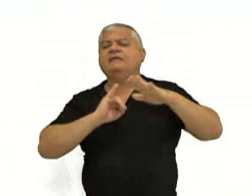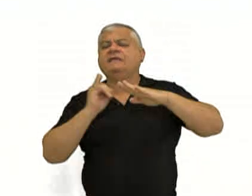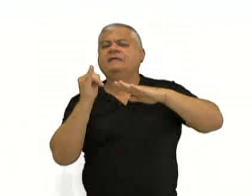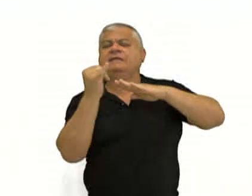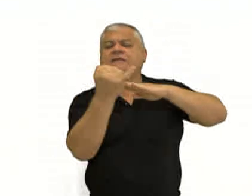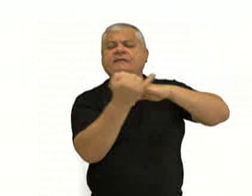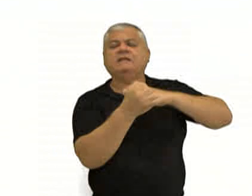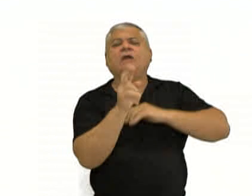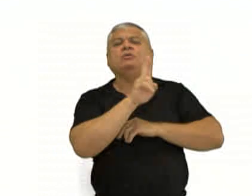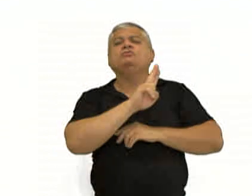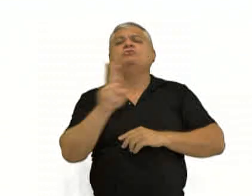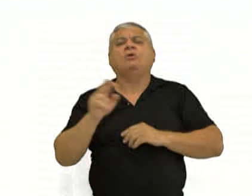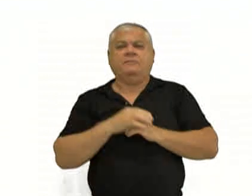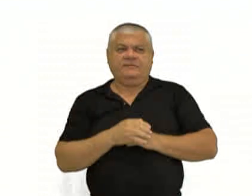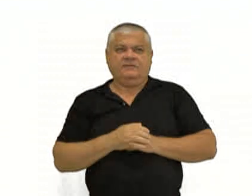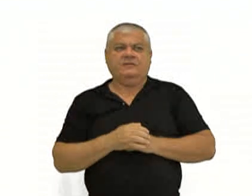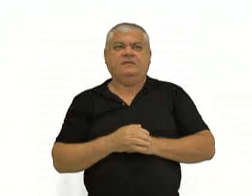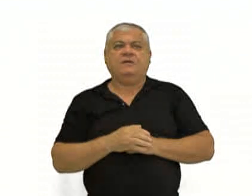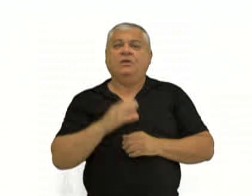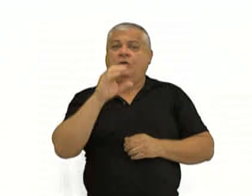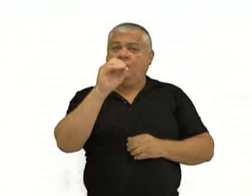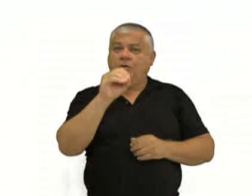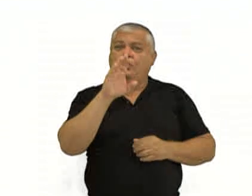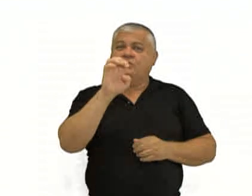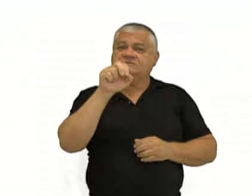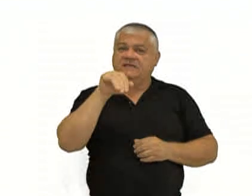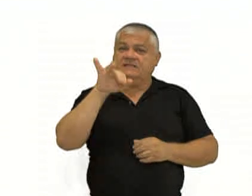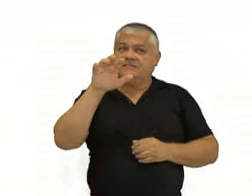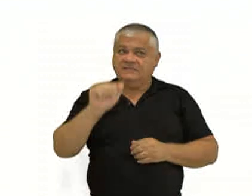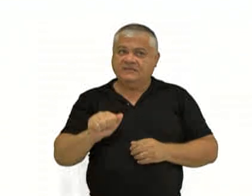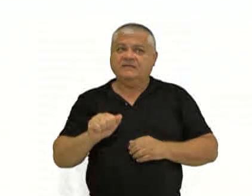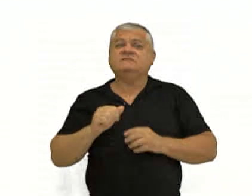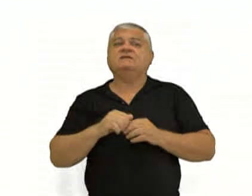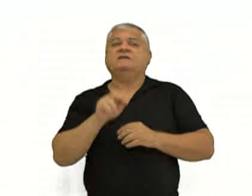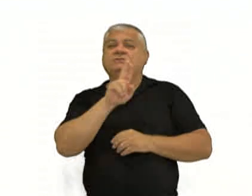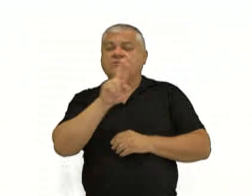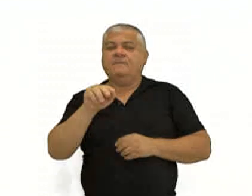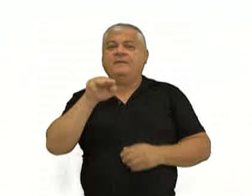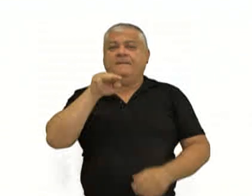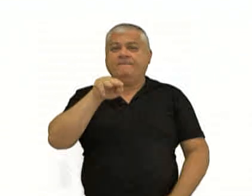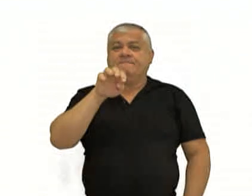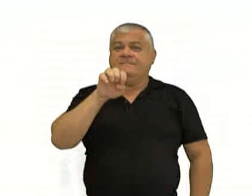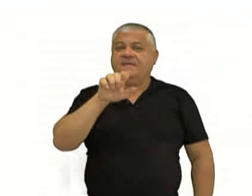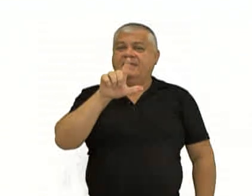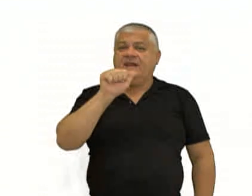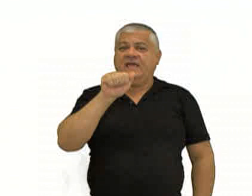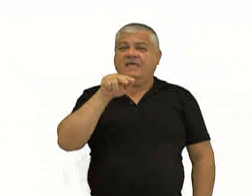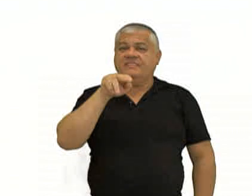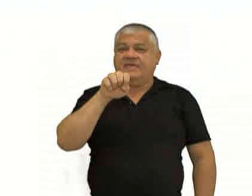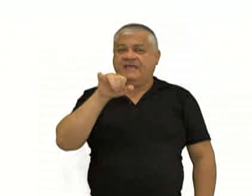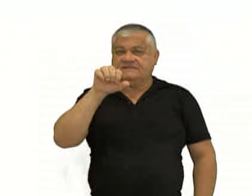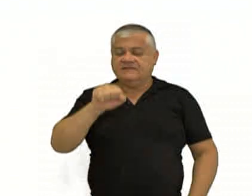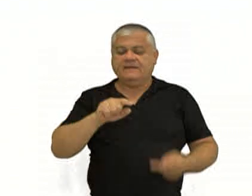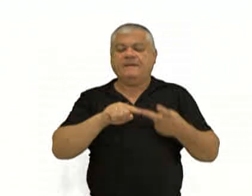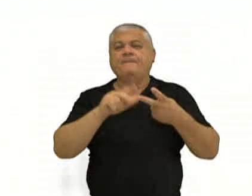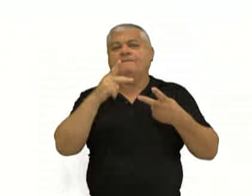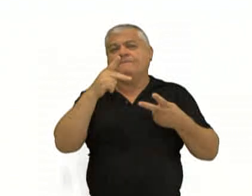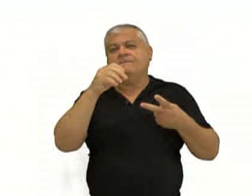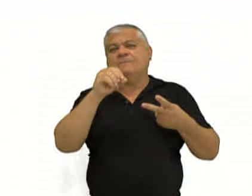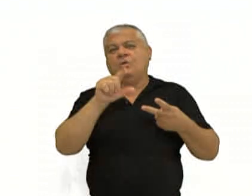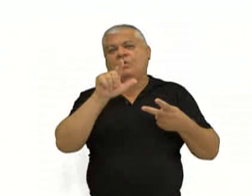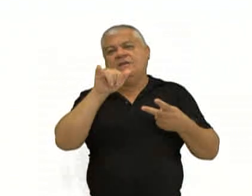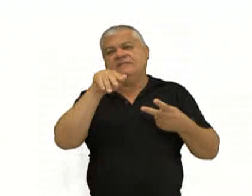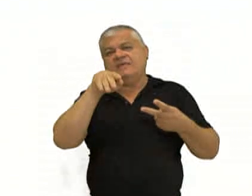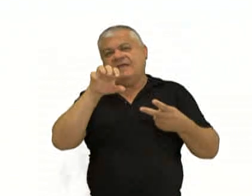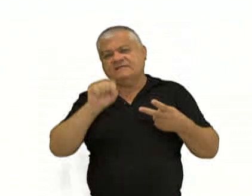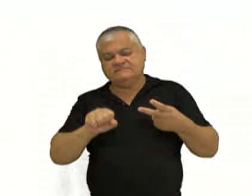são chamados esses conjuntos? É a Oceania e eles são chamados de Melanésia, Polinésia e